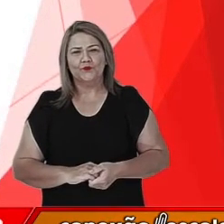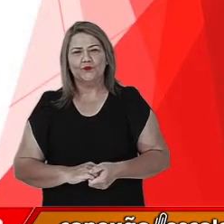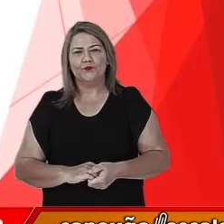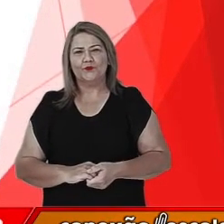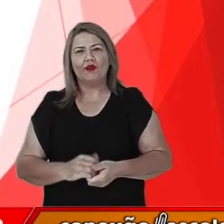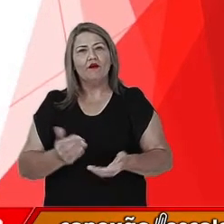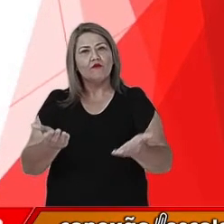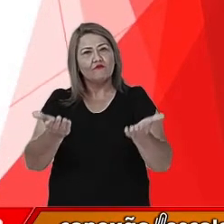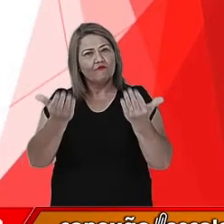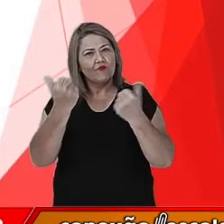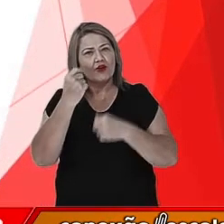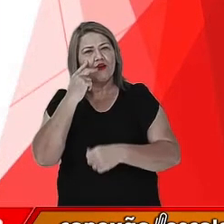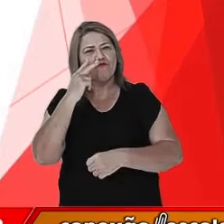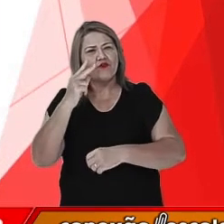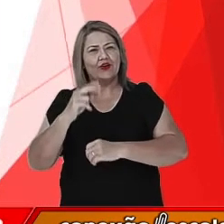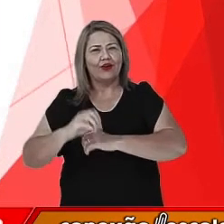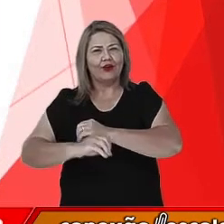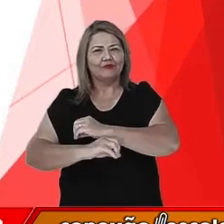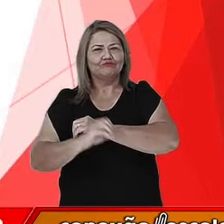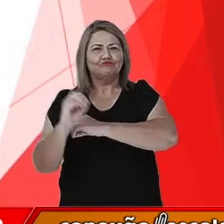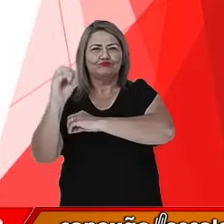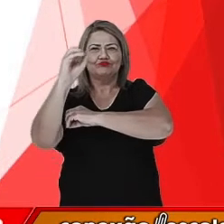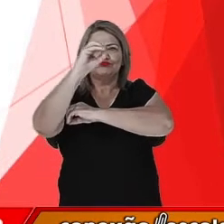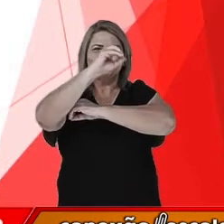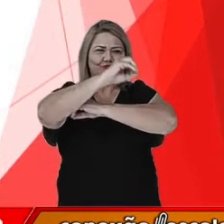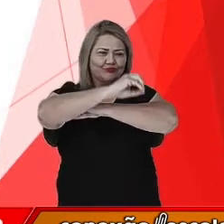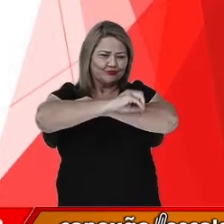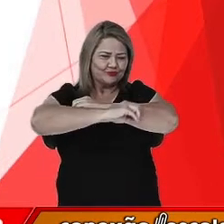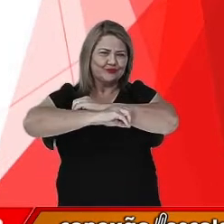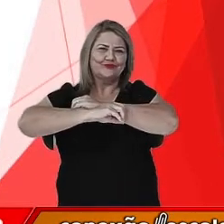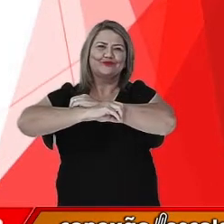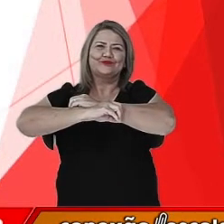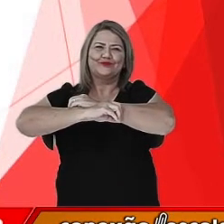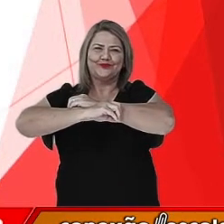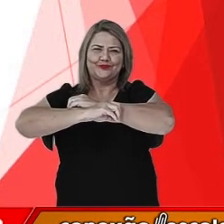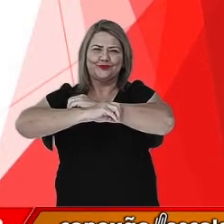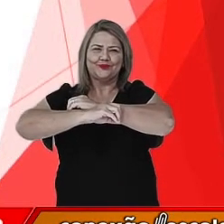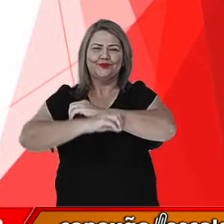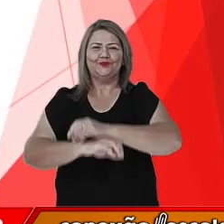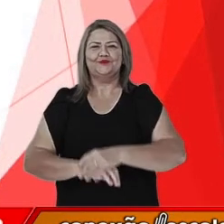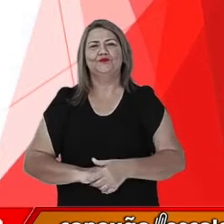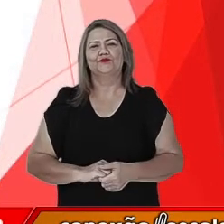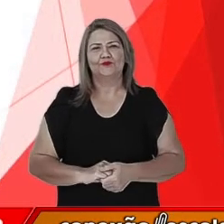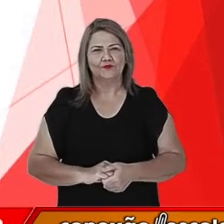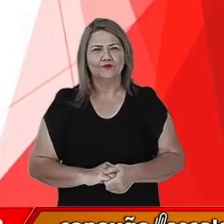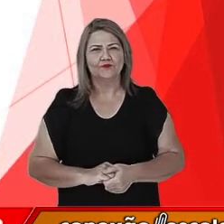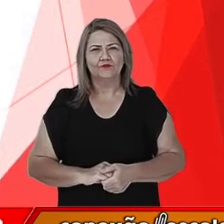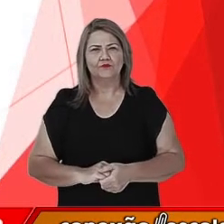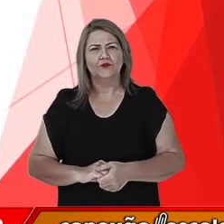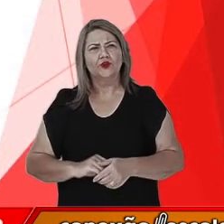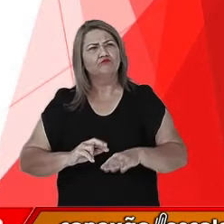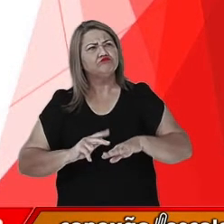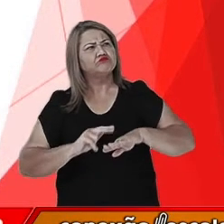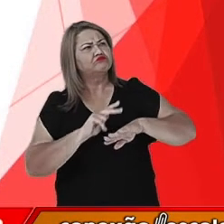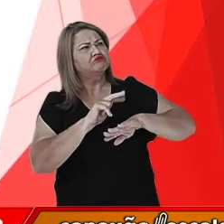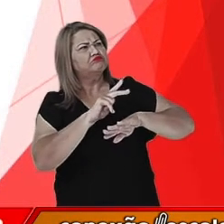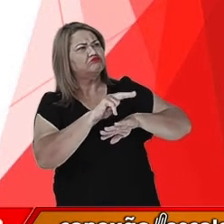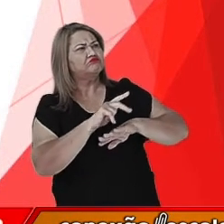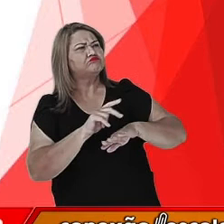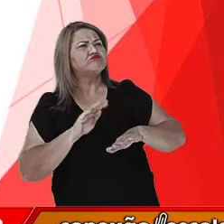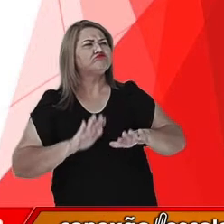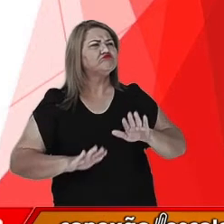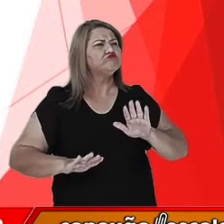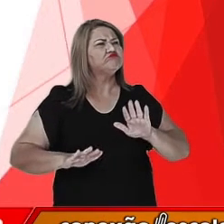Venha ver o pôr do sol. Ela subiu sem pressa a